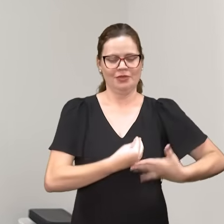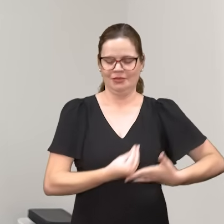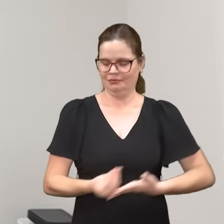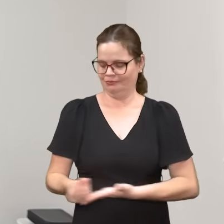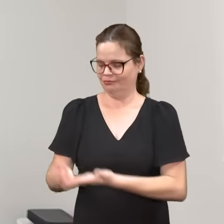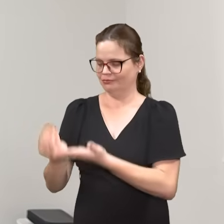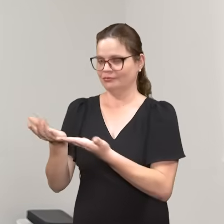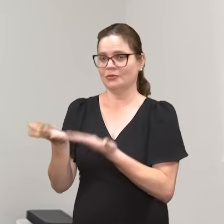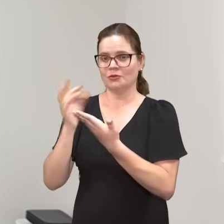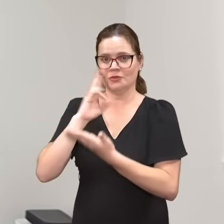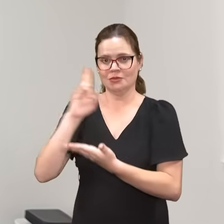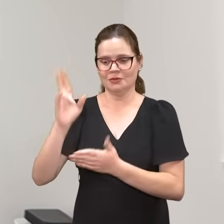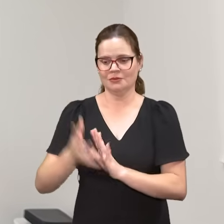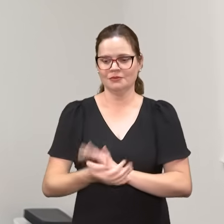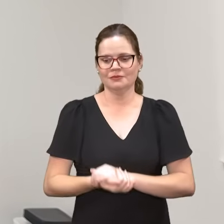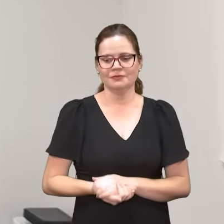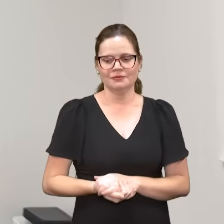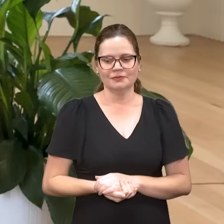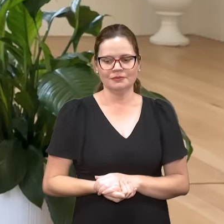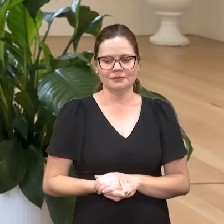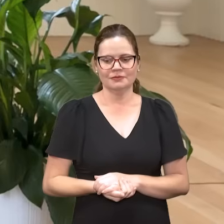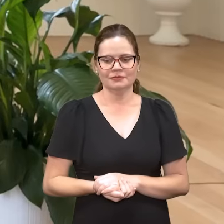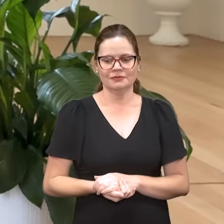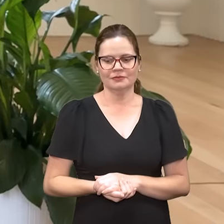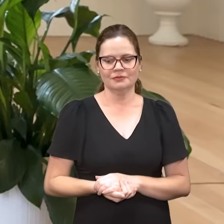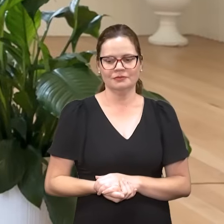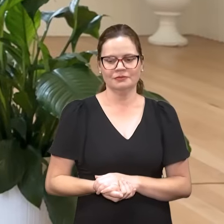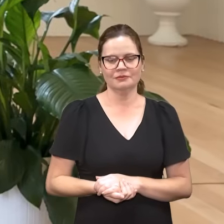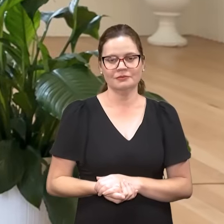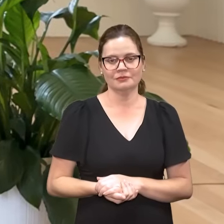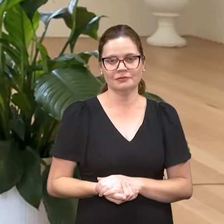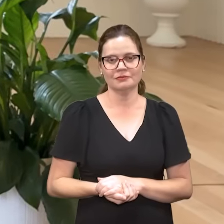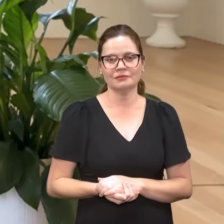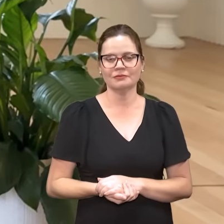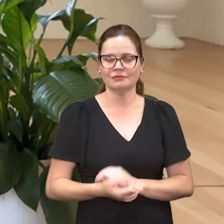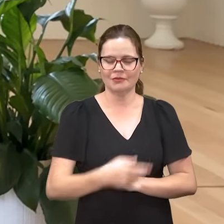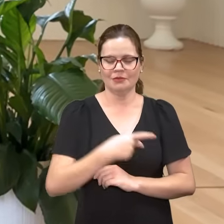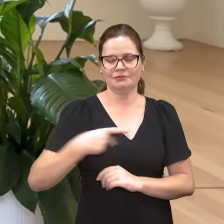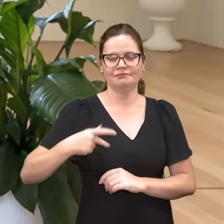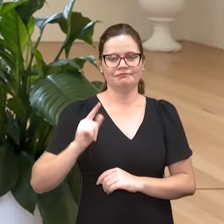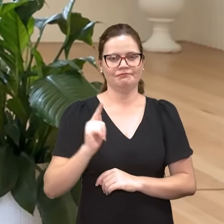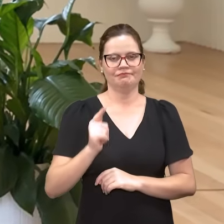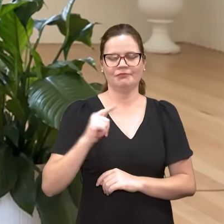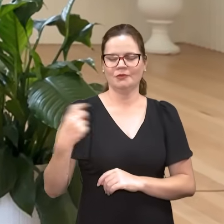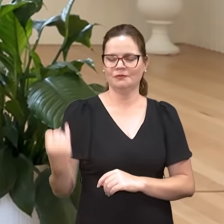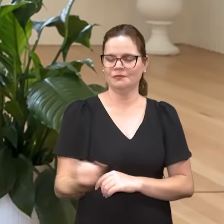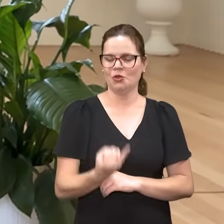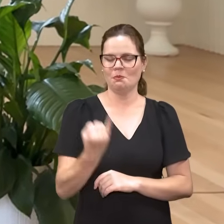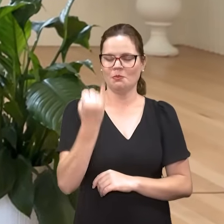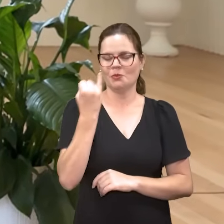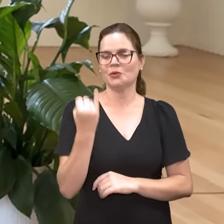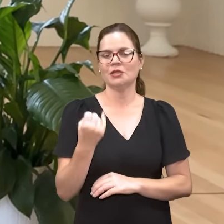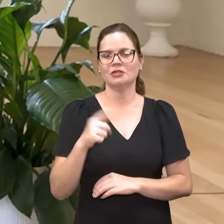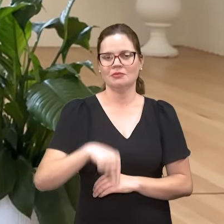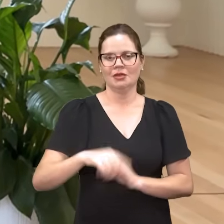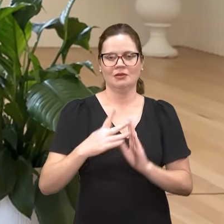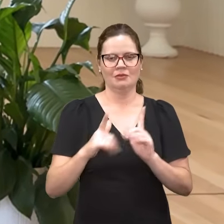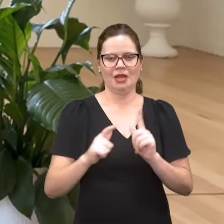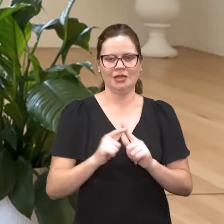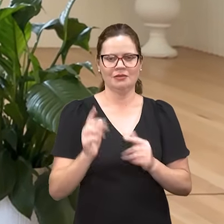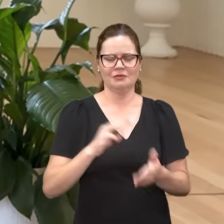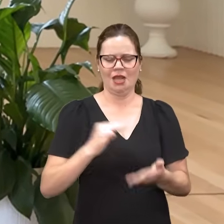vida em dedicação. Ele teve um papel fundamental no crescimento da obra e